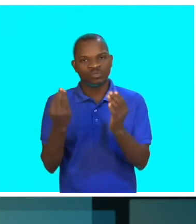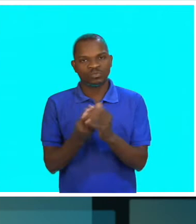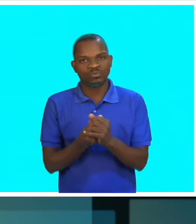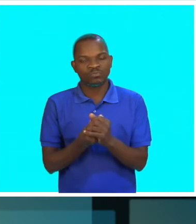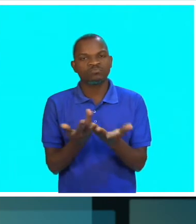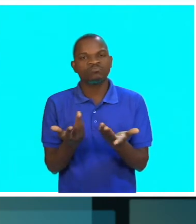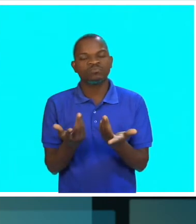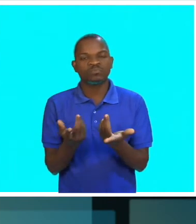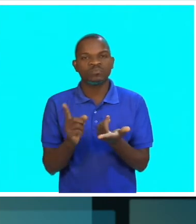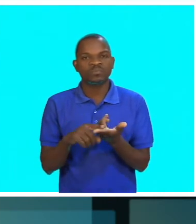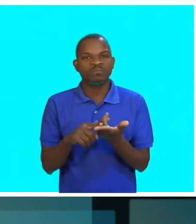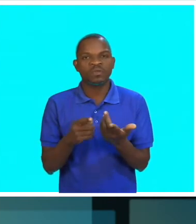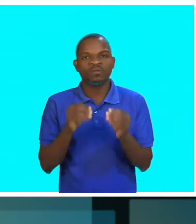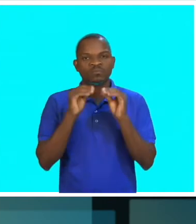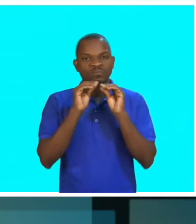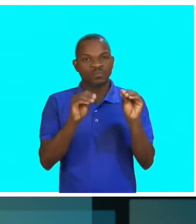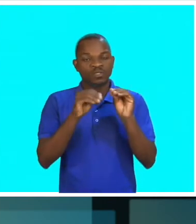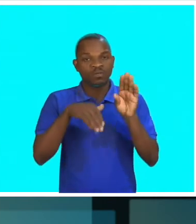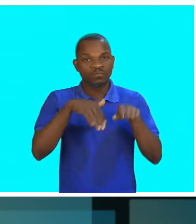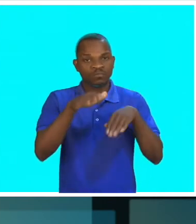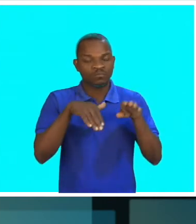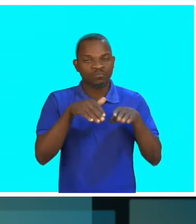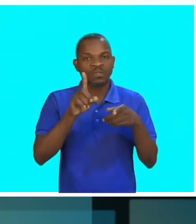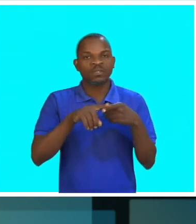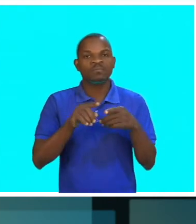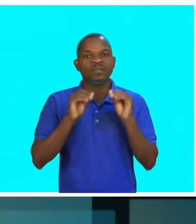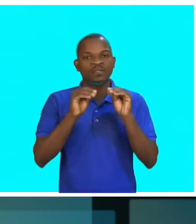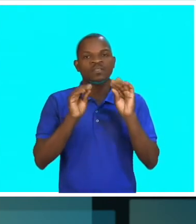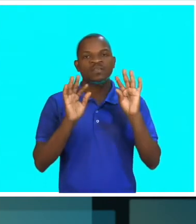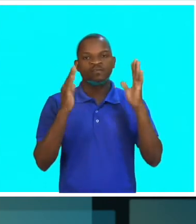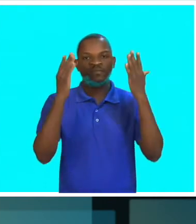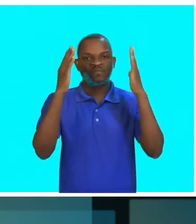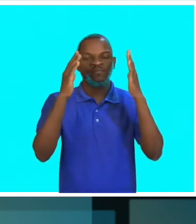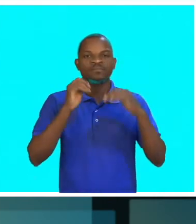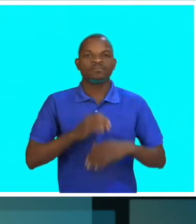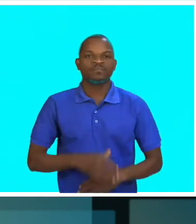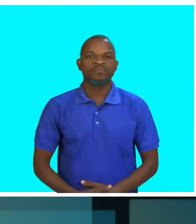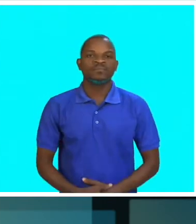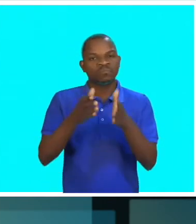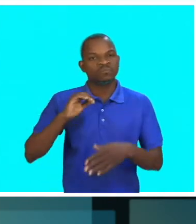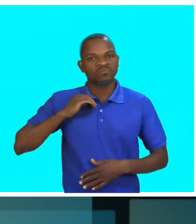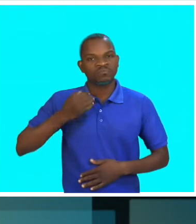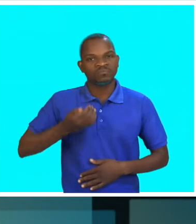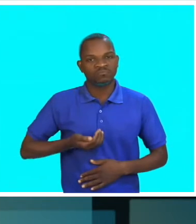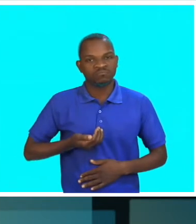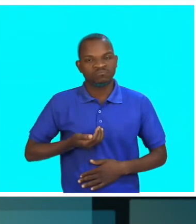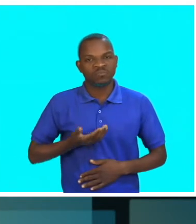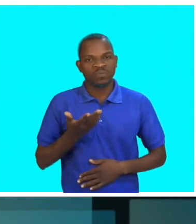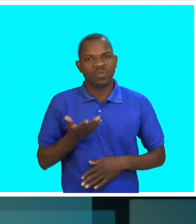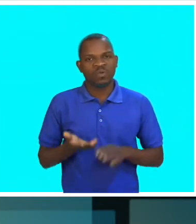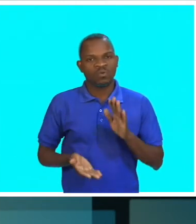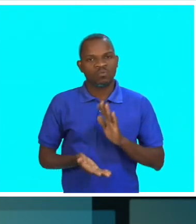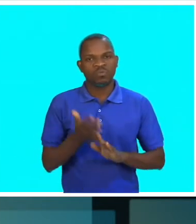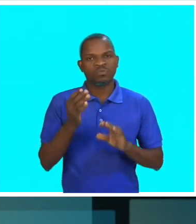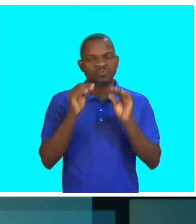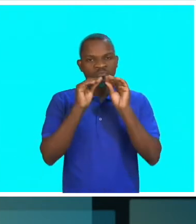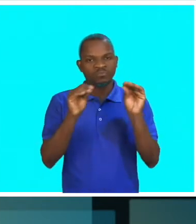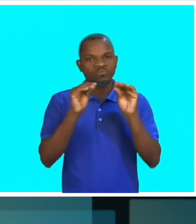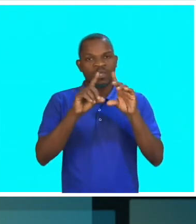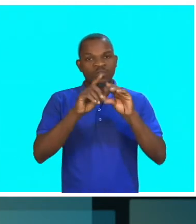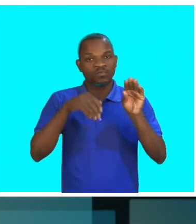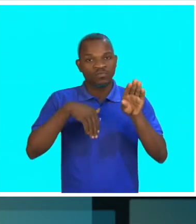ela dá-nos ensinamentos sociais como viver, como estar em casa, como nos comportar ainda com as nossas namoradas. Ela tem